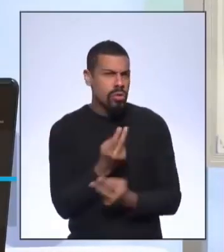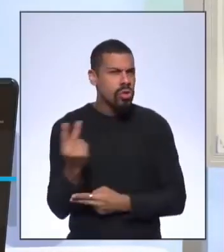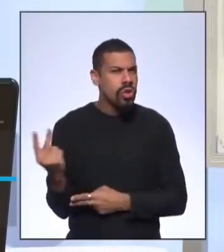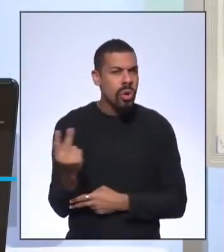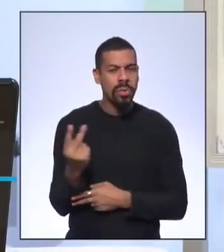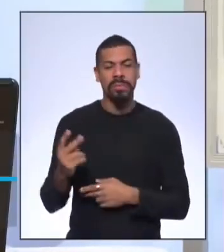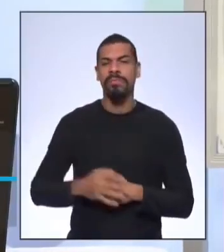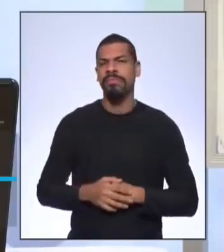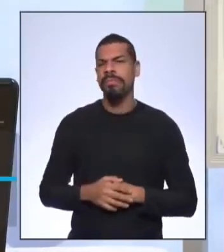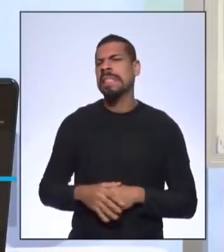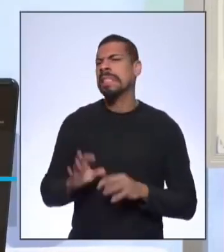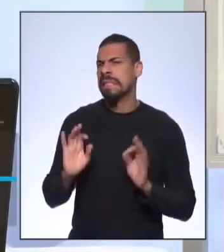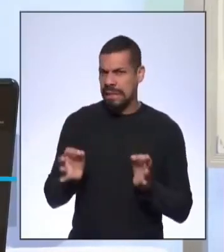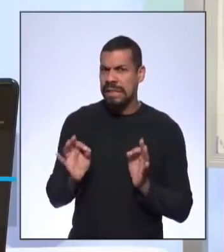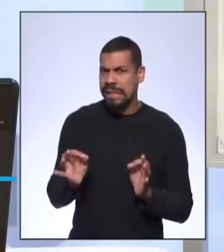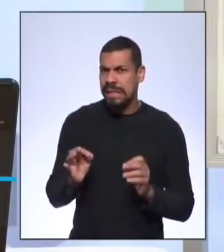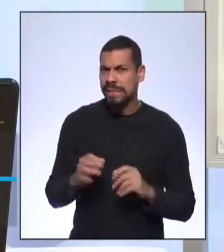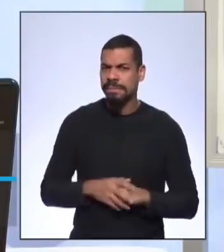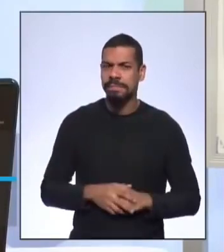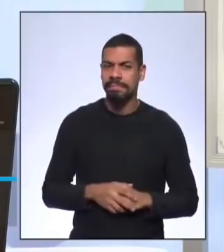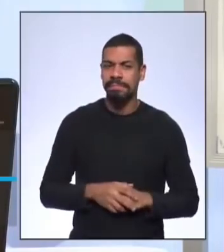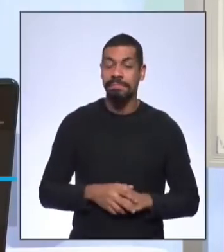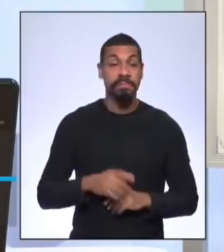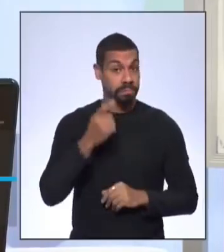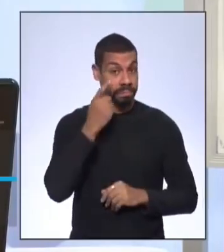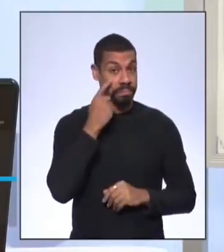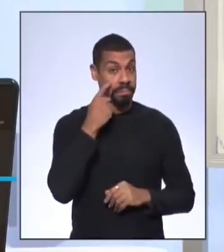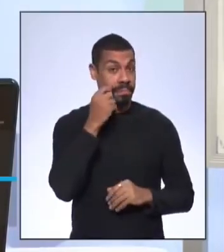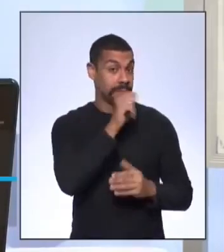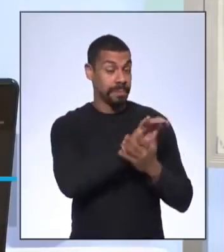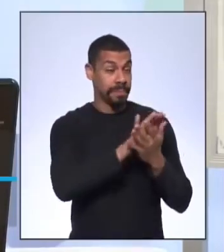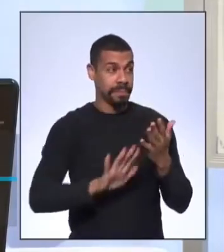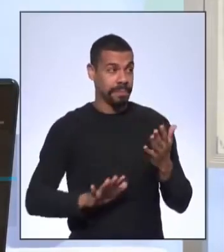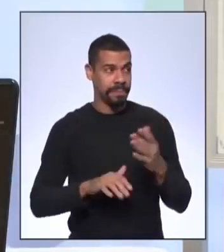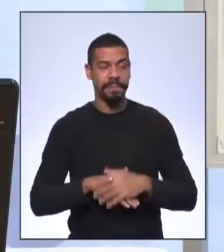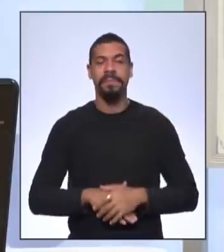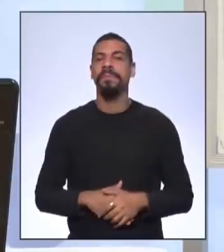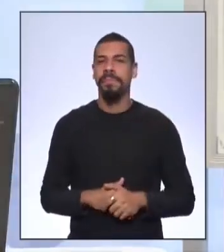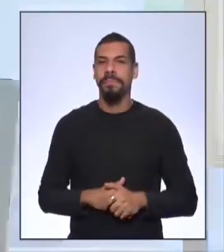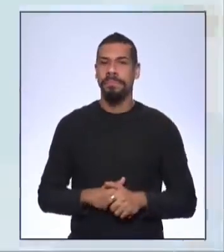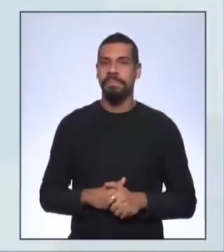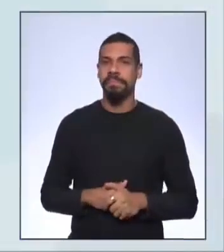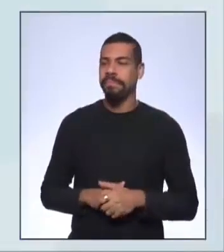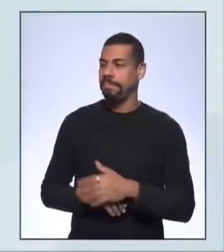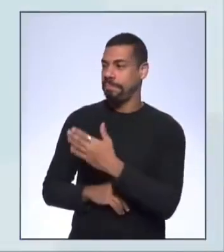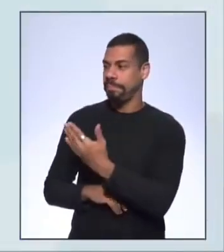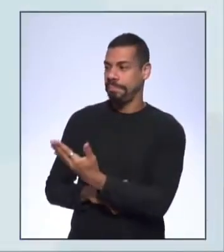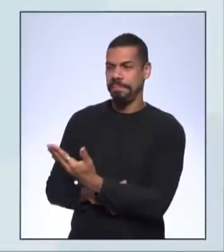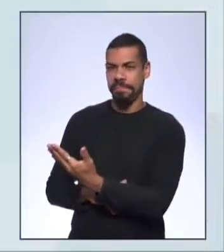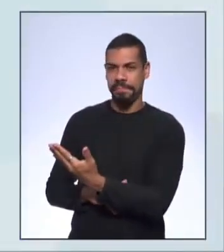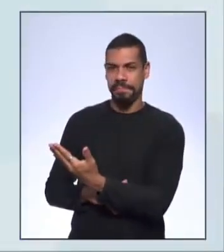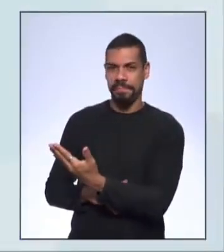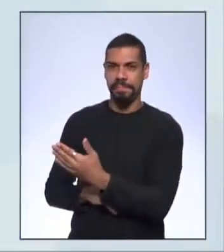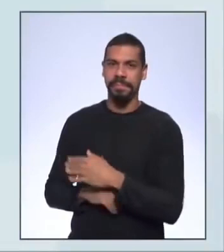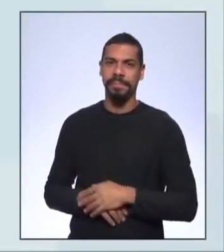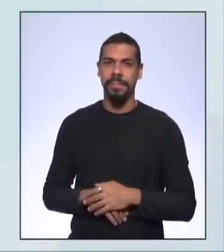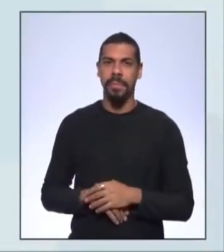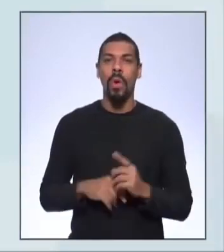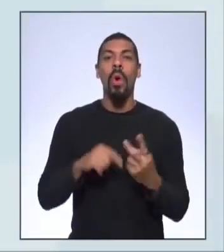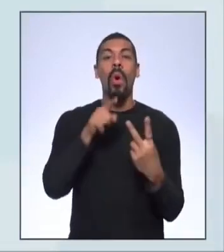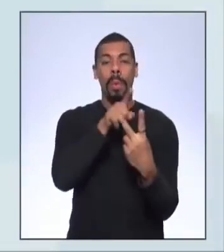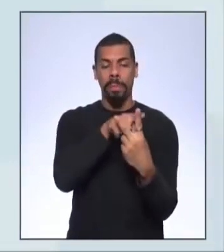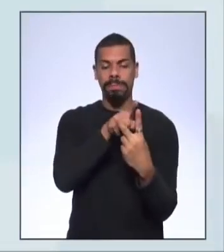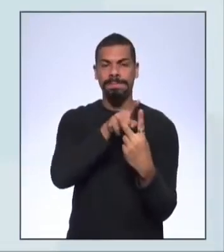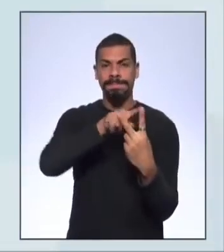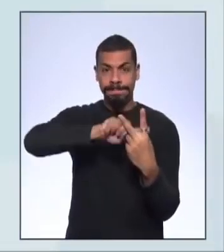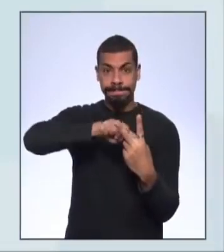ela. Tá certo essa divisão? Então, olha o exercício aí, vamos continuar na questão. Então, o primeiro investiu o dobro do